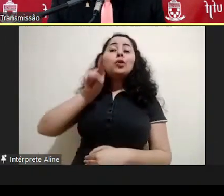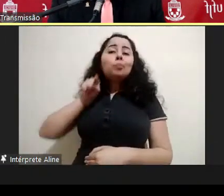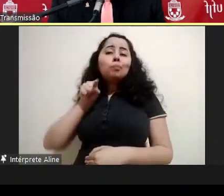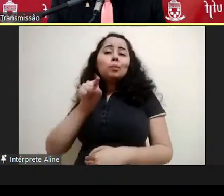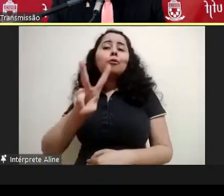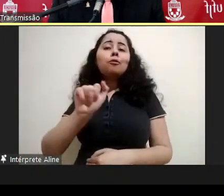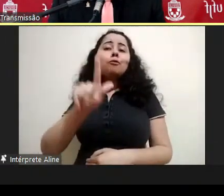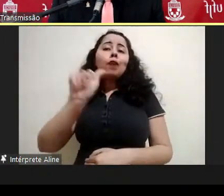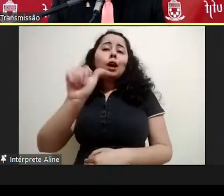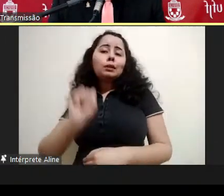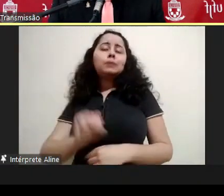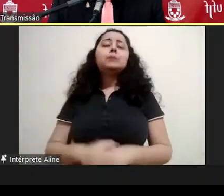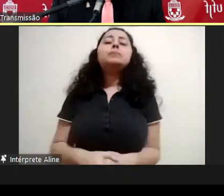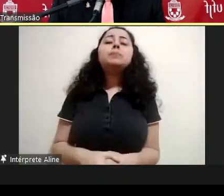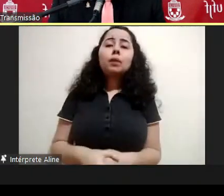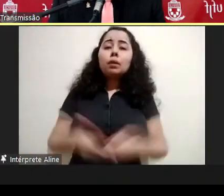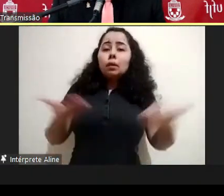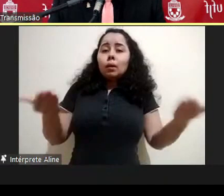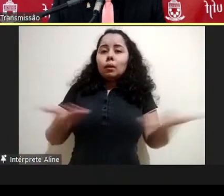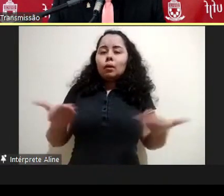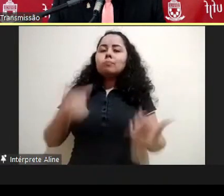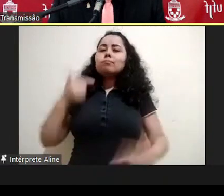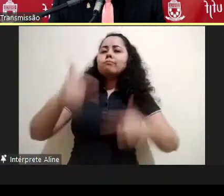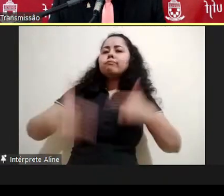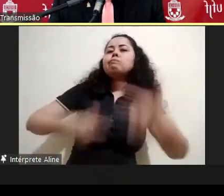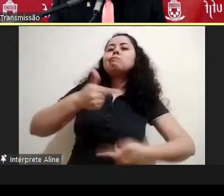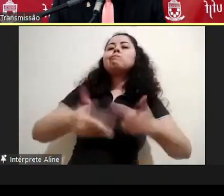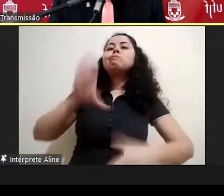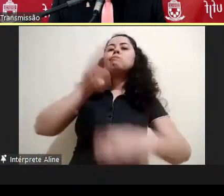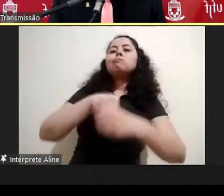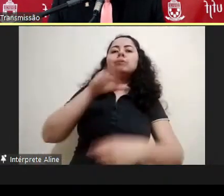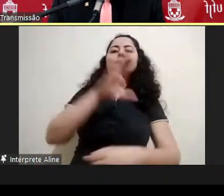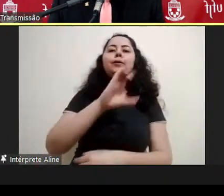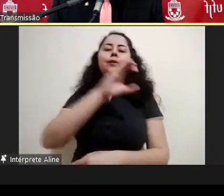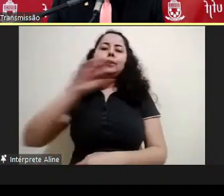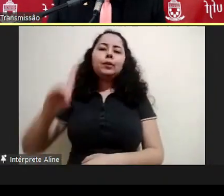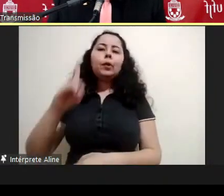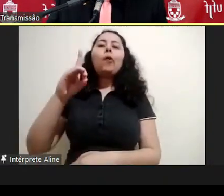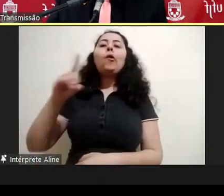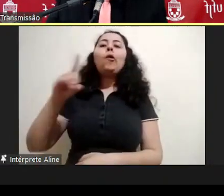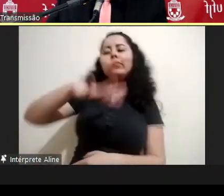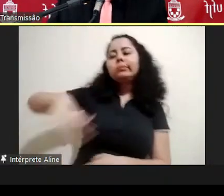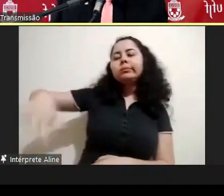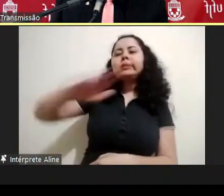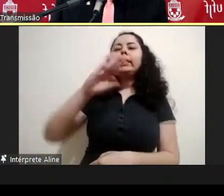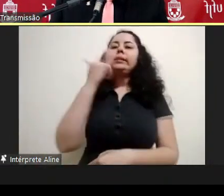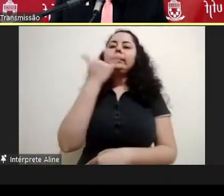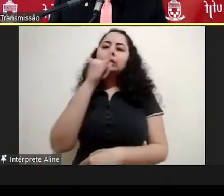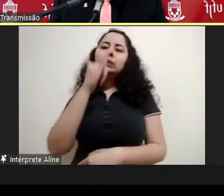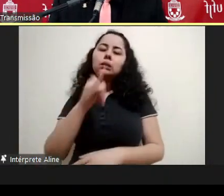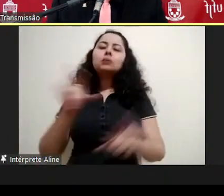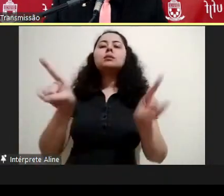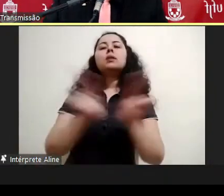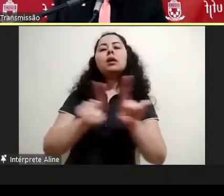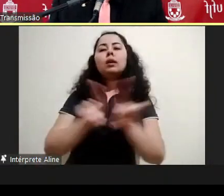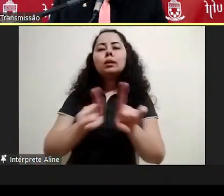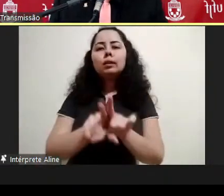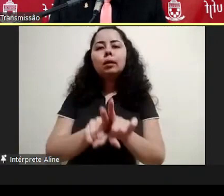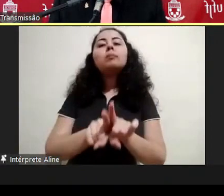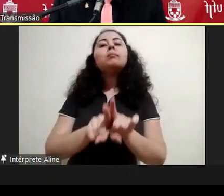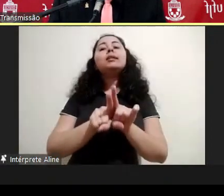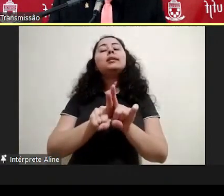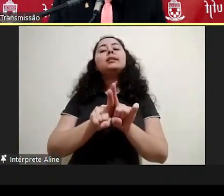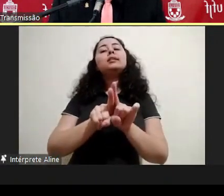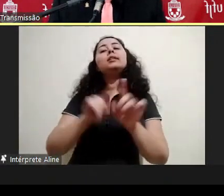Atualmente, exerce suas atividades de coordenador de eletricidade na Pró-Reitoria de Infraestrutura e Gestão, coordenando processos de